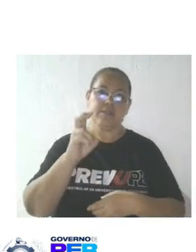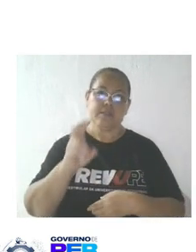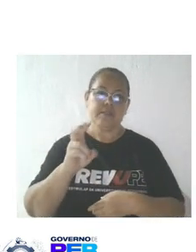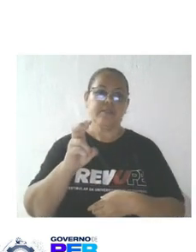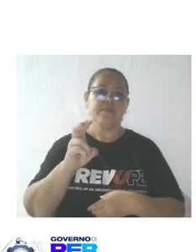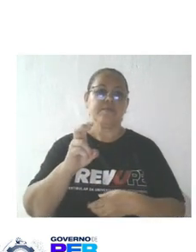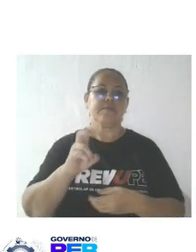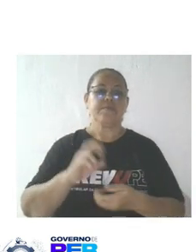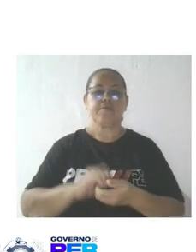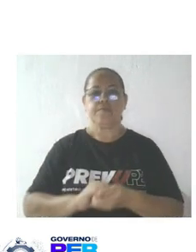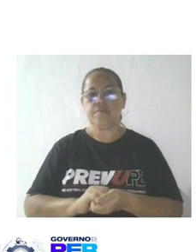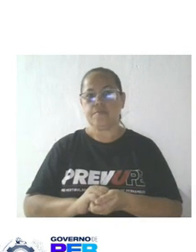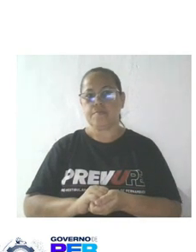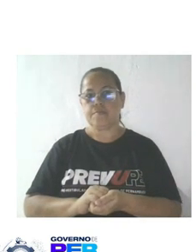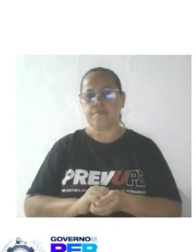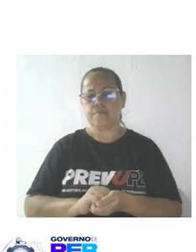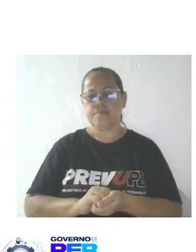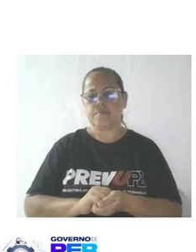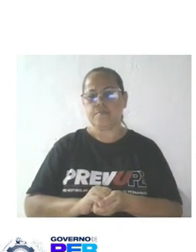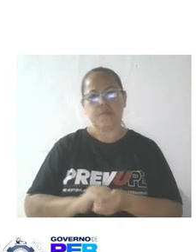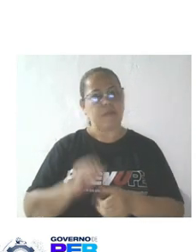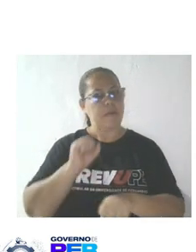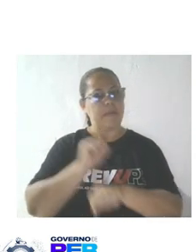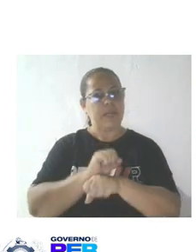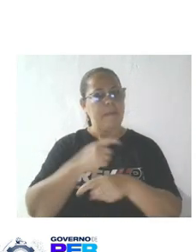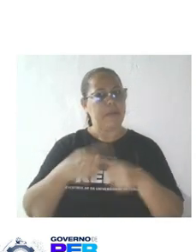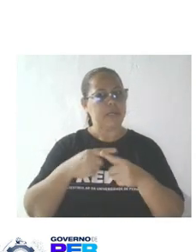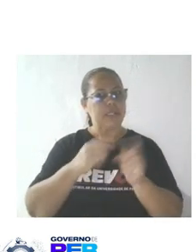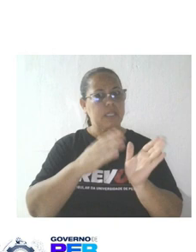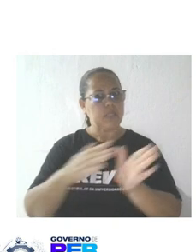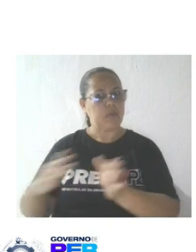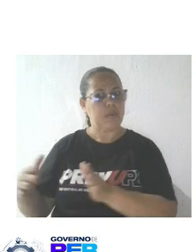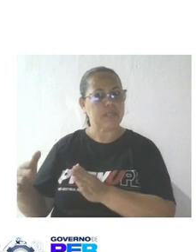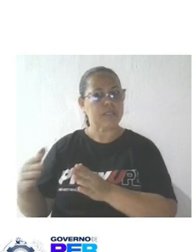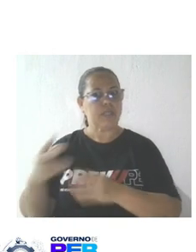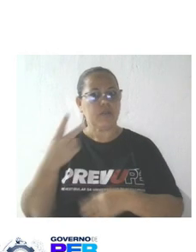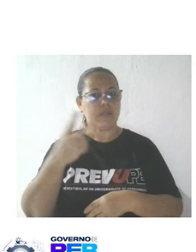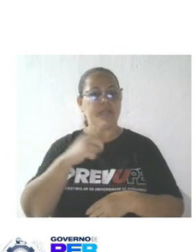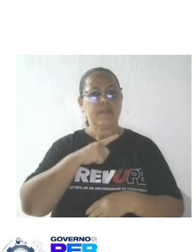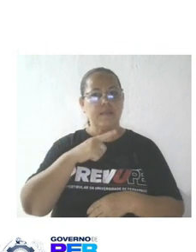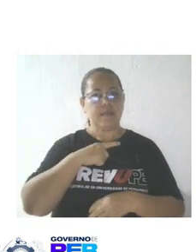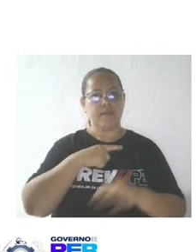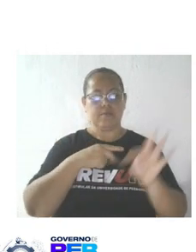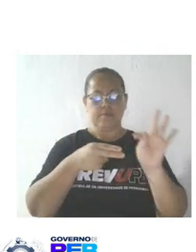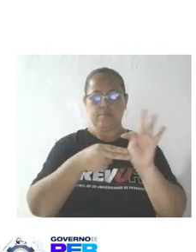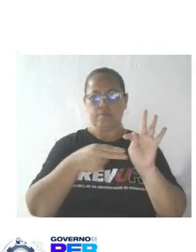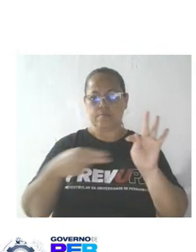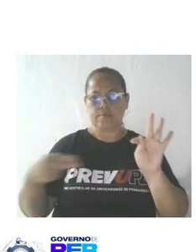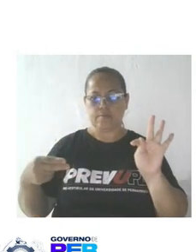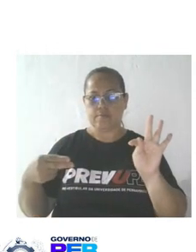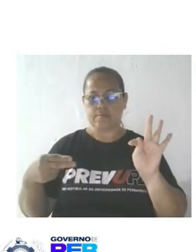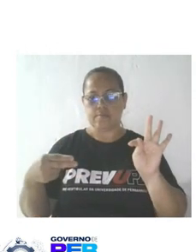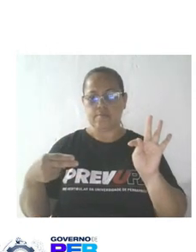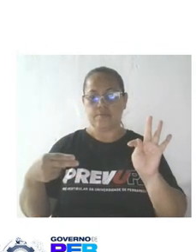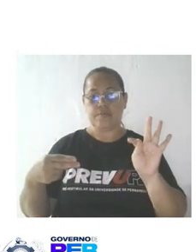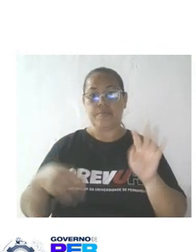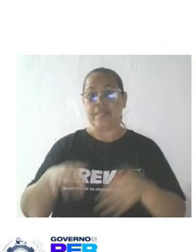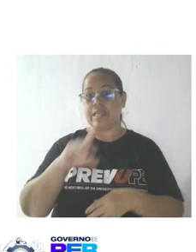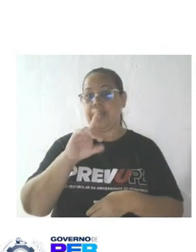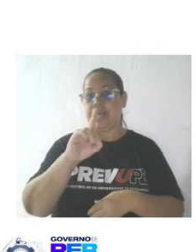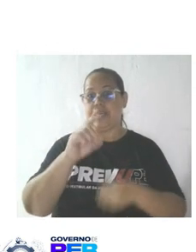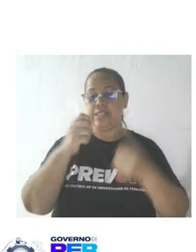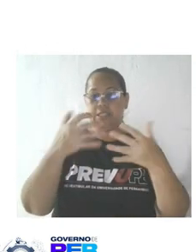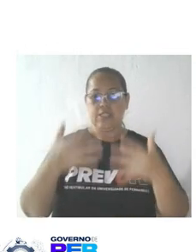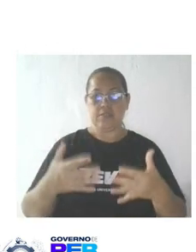nucleotídeos. Já vamos parar por aí, pessoal, porque na sequência 2 tem timina. RNA não tem timina. A letra D diz, a